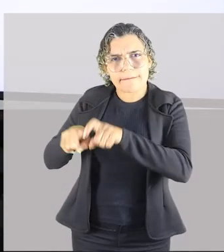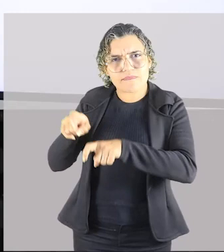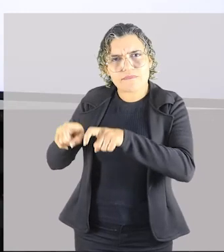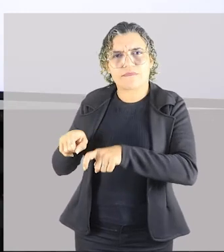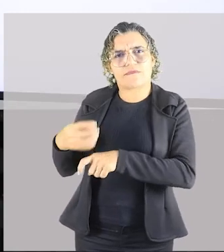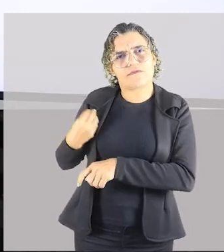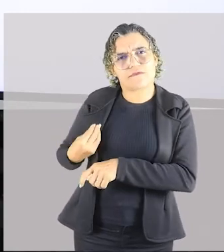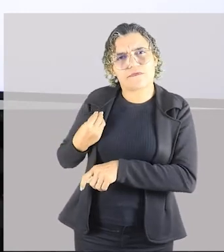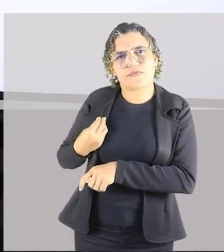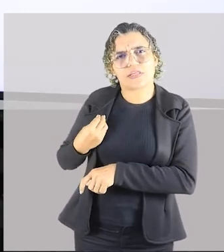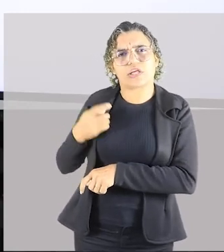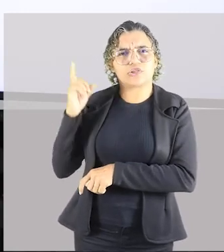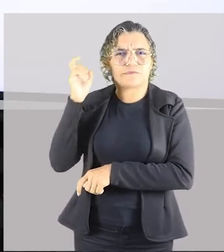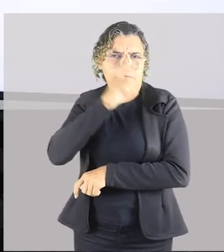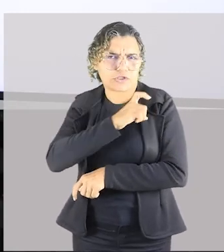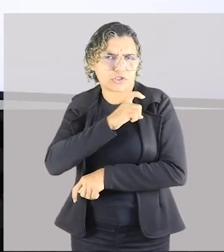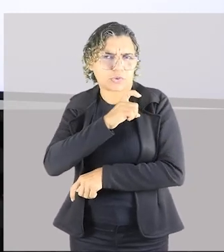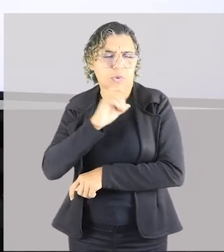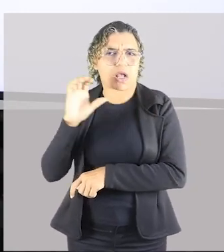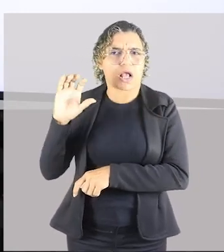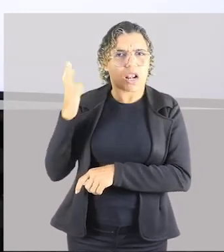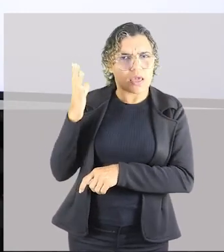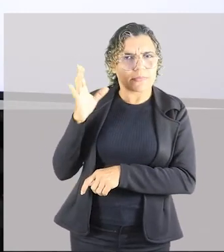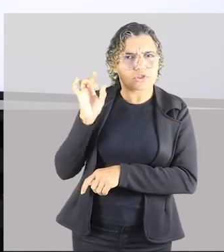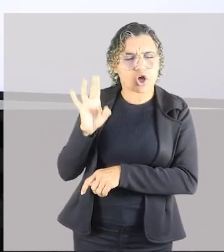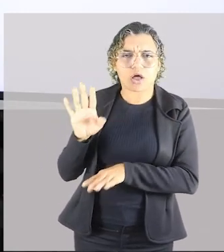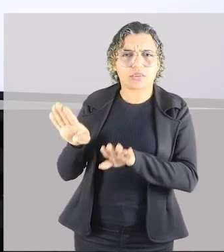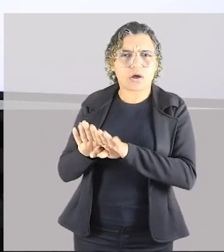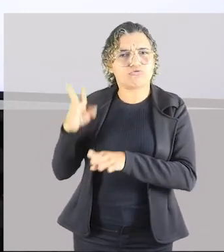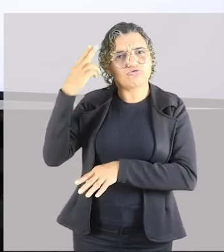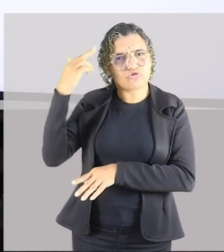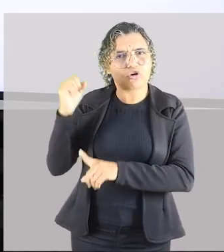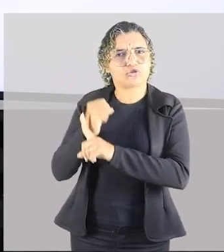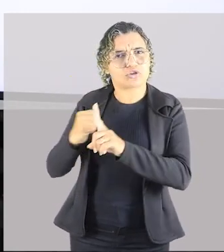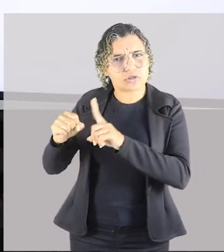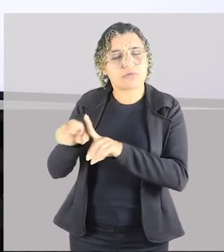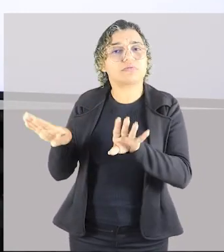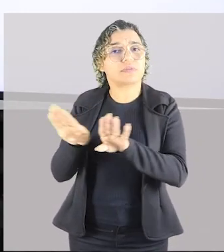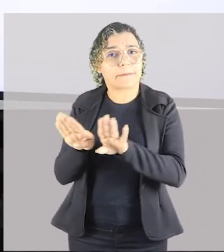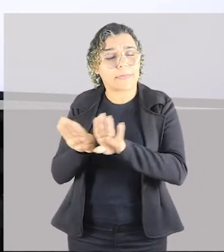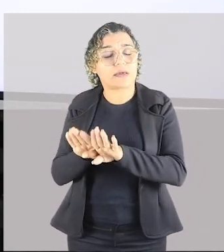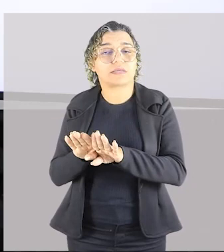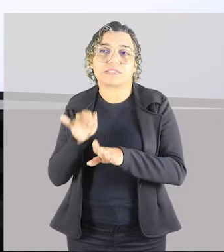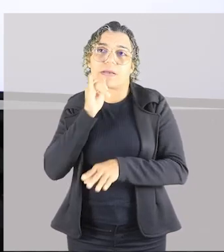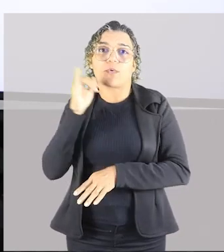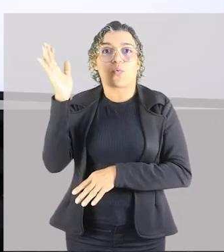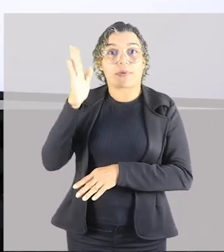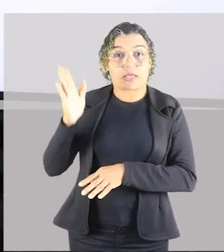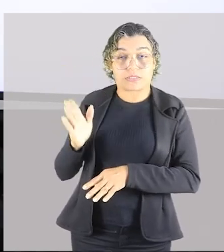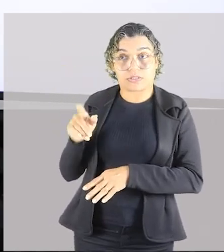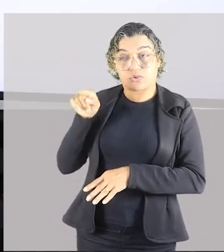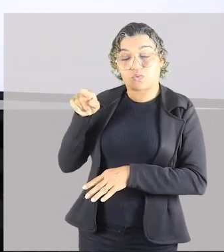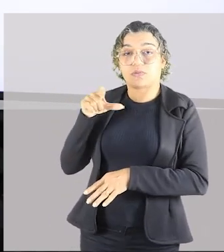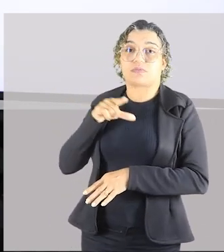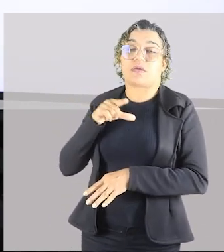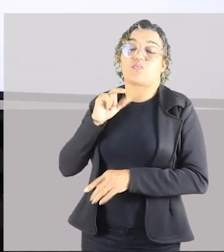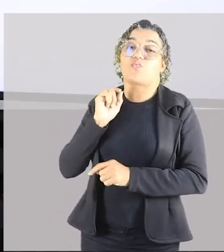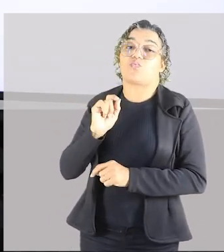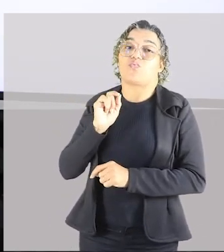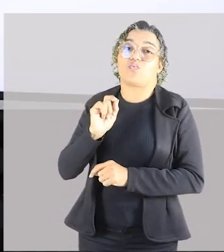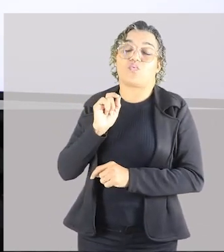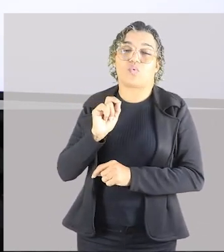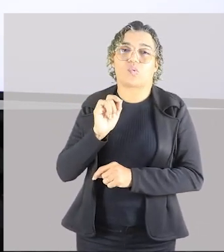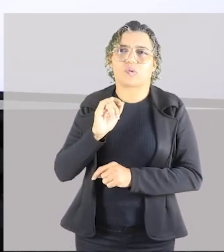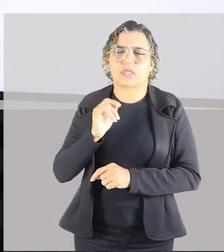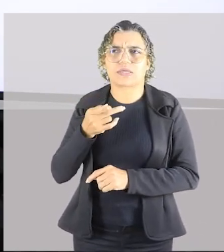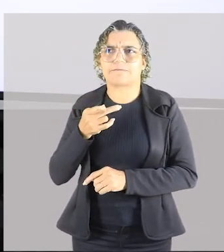condições de vida, eu não estou falando só climática, estou falando principalmente histórica e social, que abre aspas, né? No Brasil se construiu